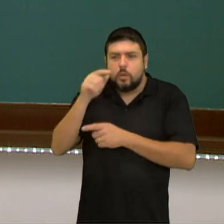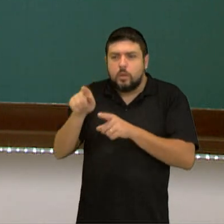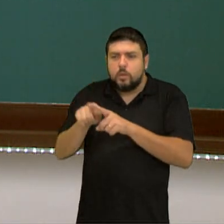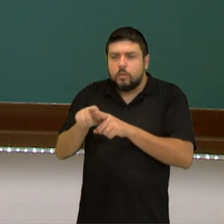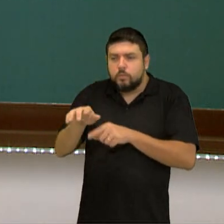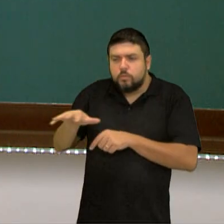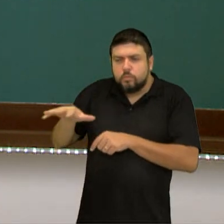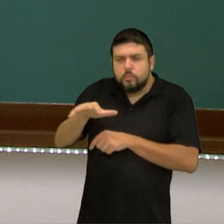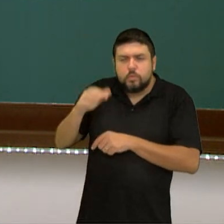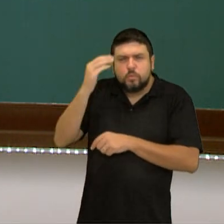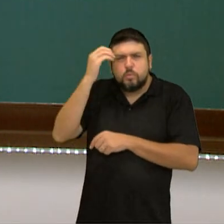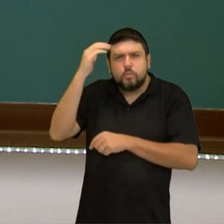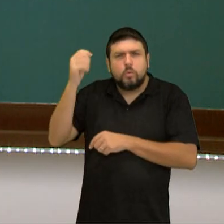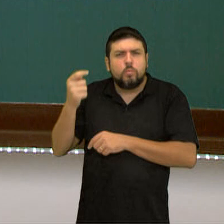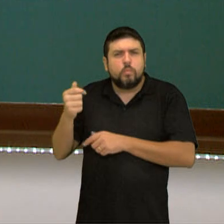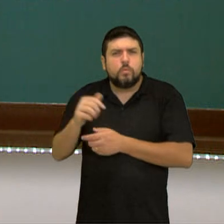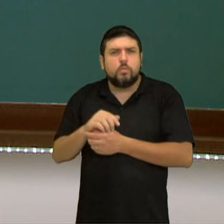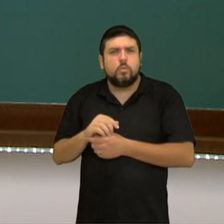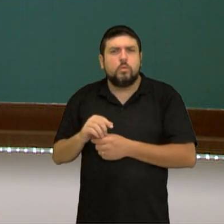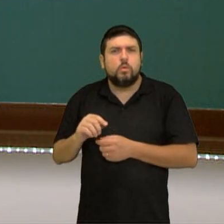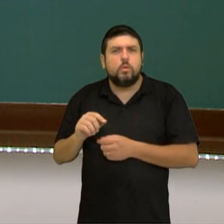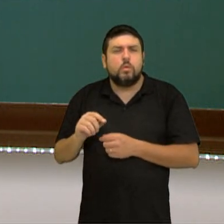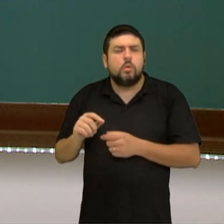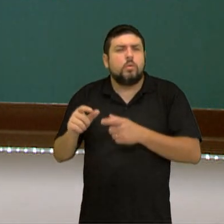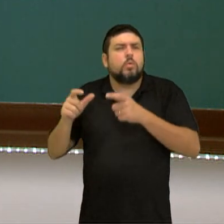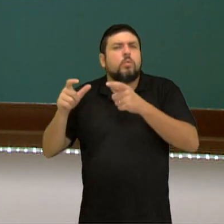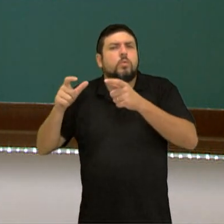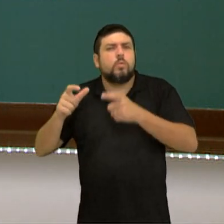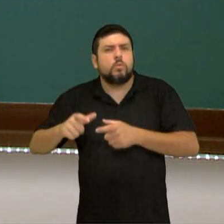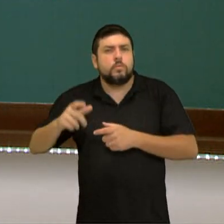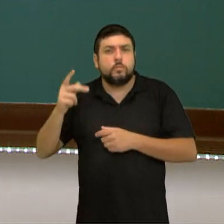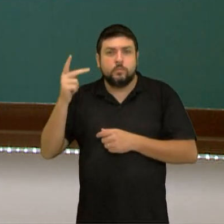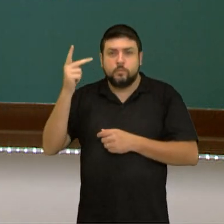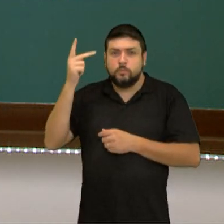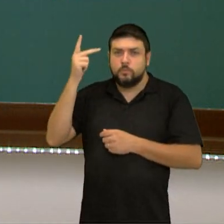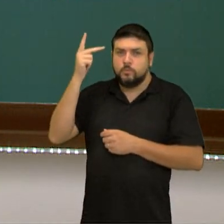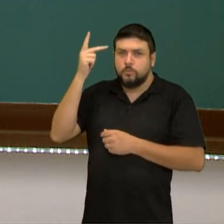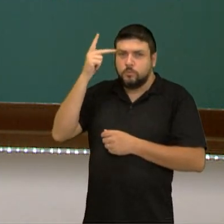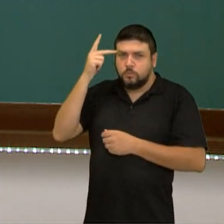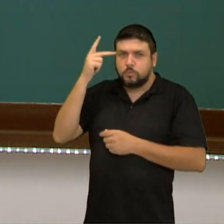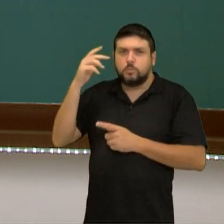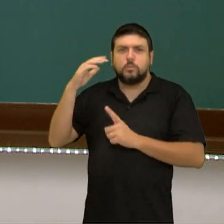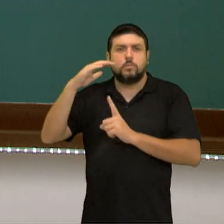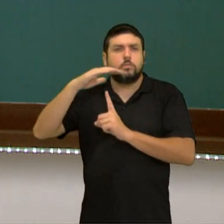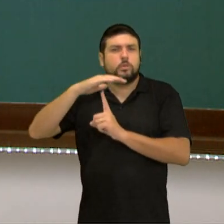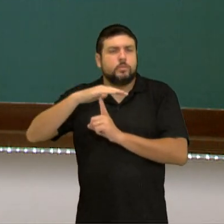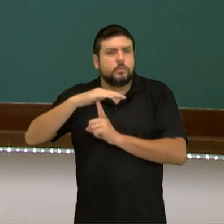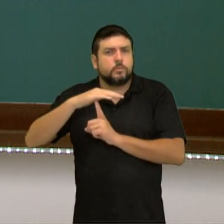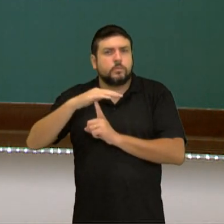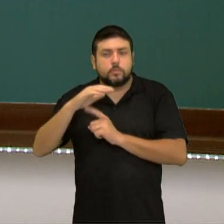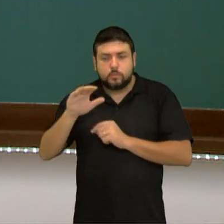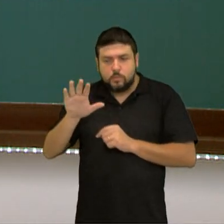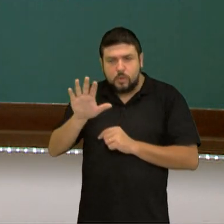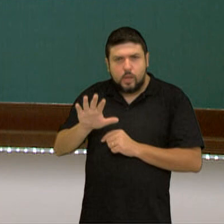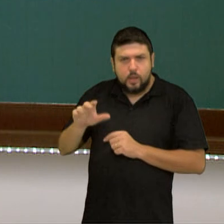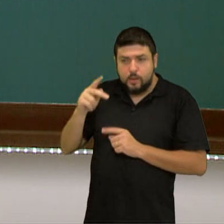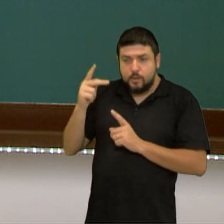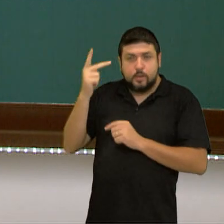região, pessoal, de São Paulo, né, a região do Paraná, que não tinha muito